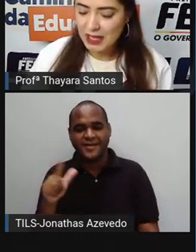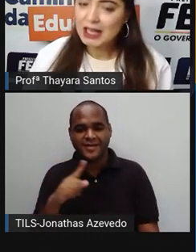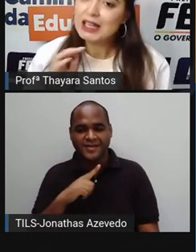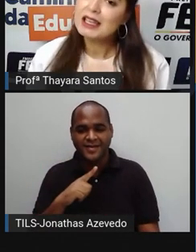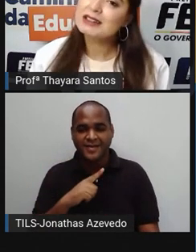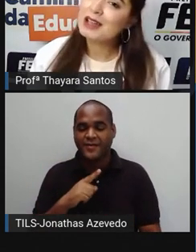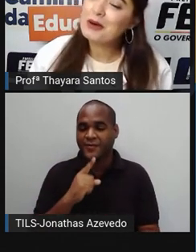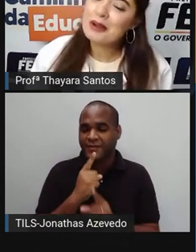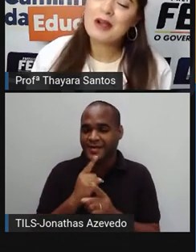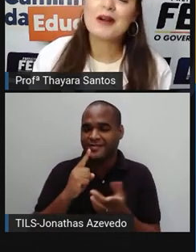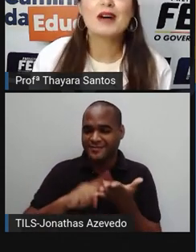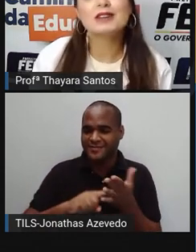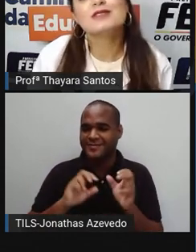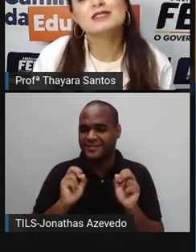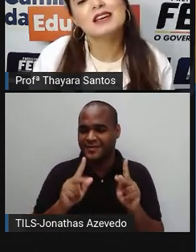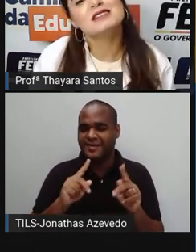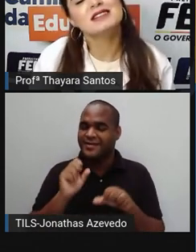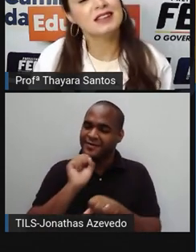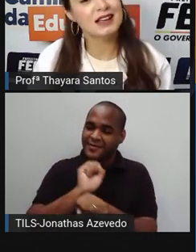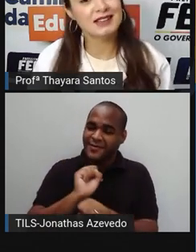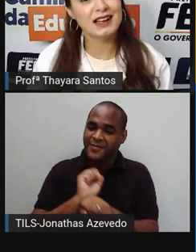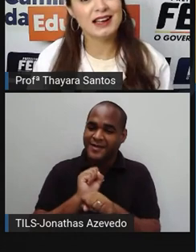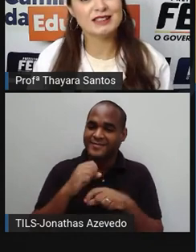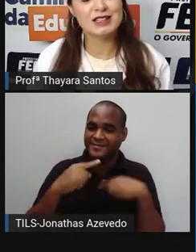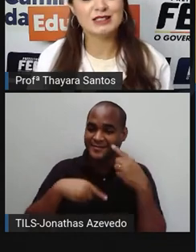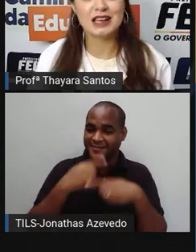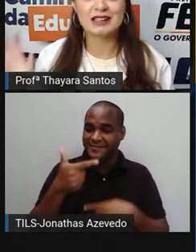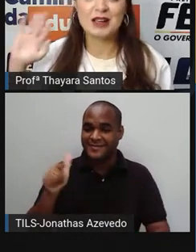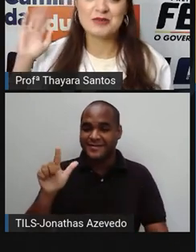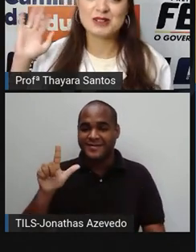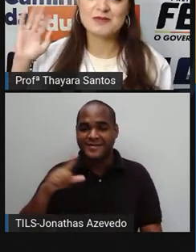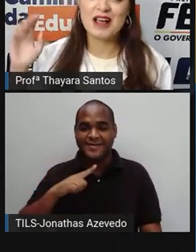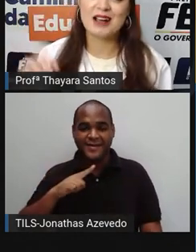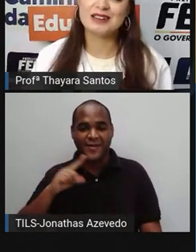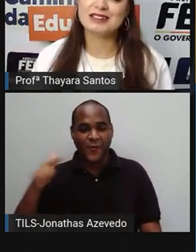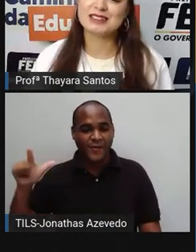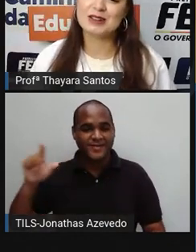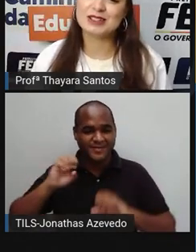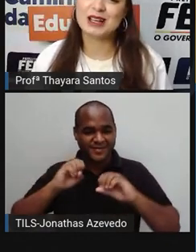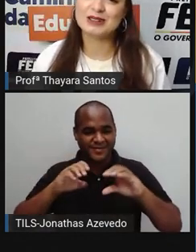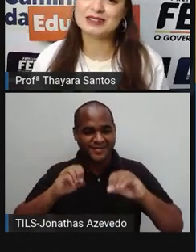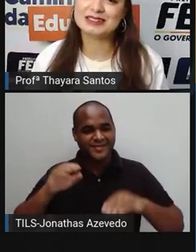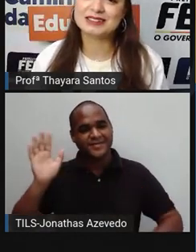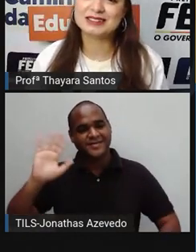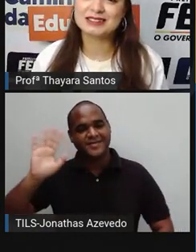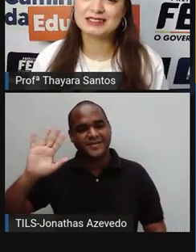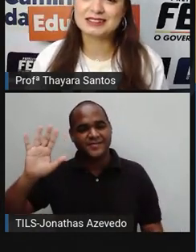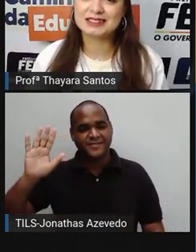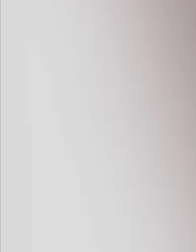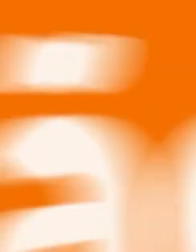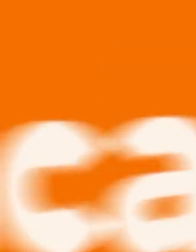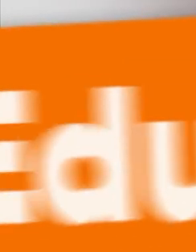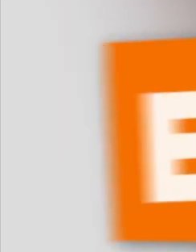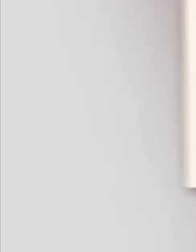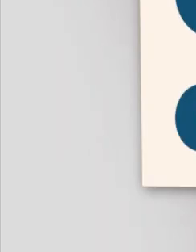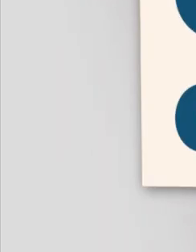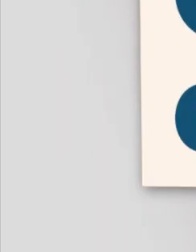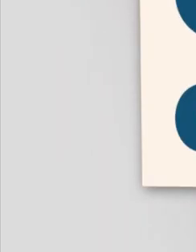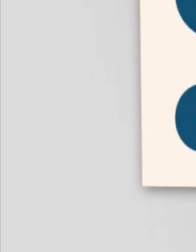aula então eu aguardo vocês e até lá gente até a próxima aula tchau tchau tchau E aí